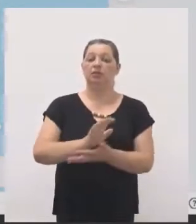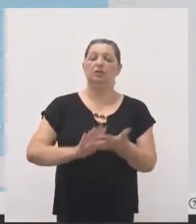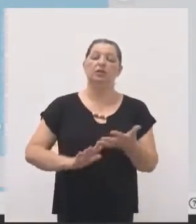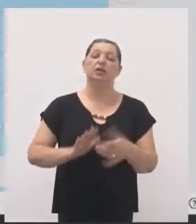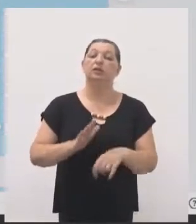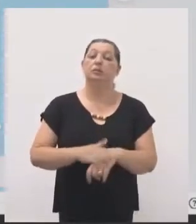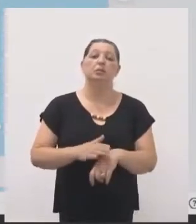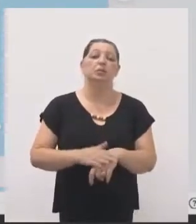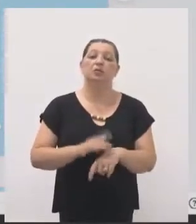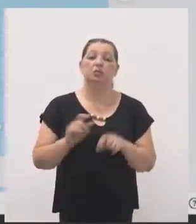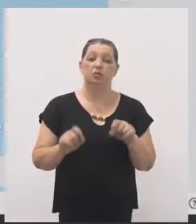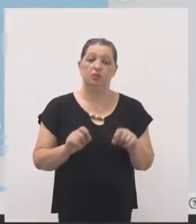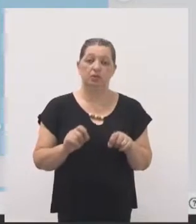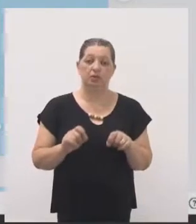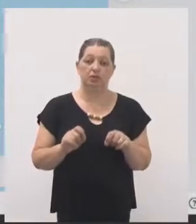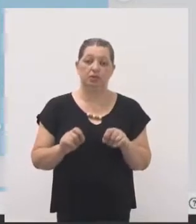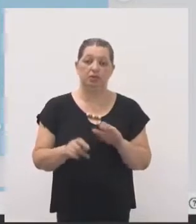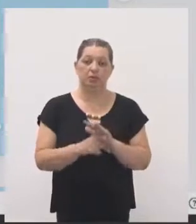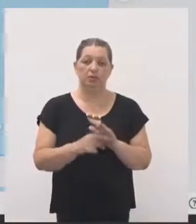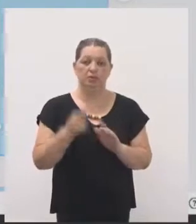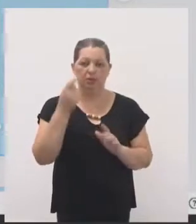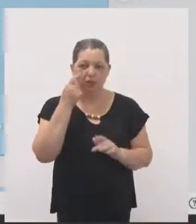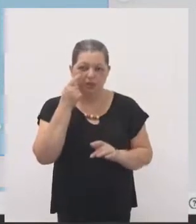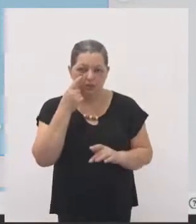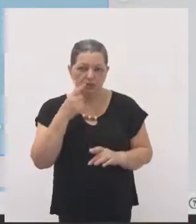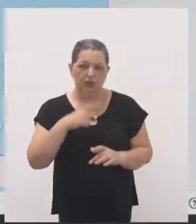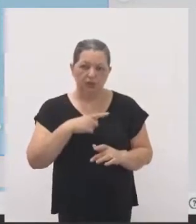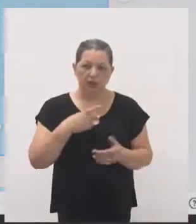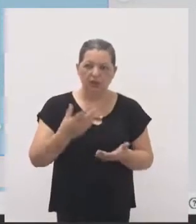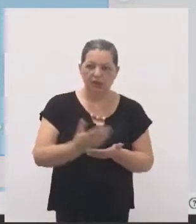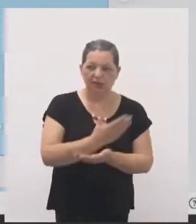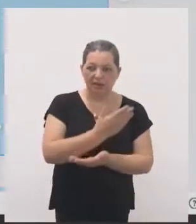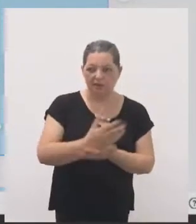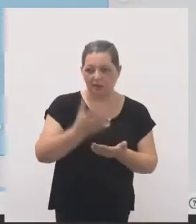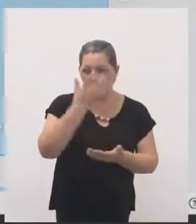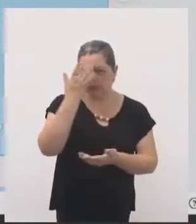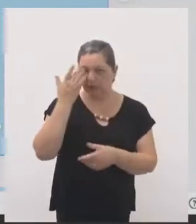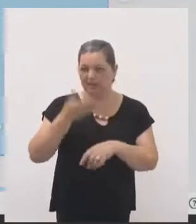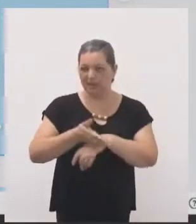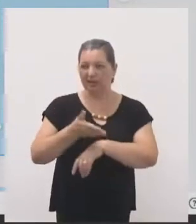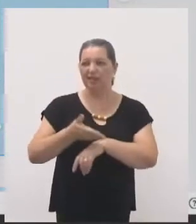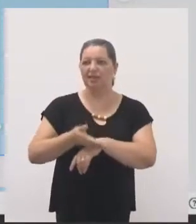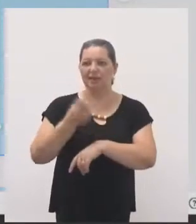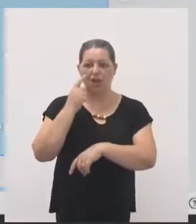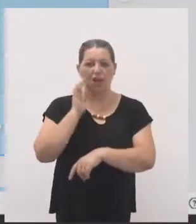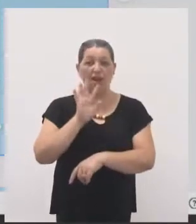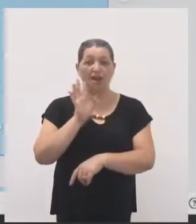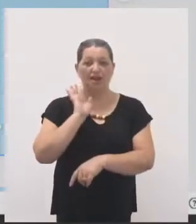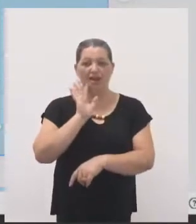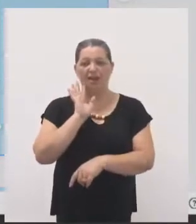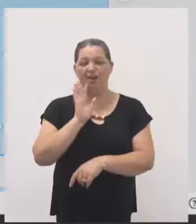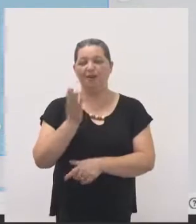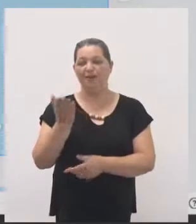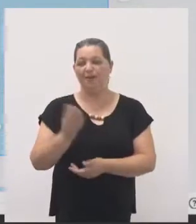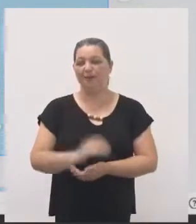para falar. Ó, já estou vendo algumas pessoas entrando. Olha que legal.